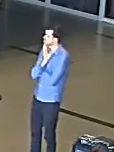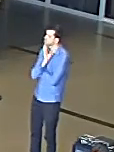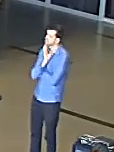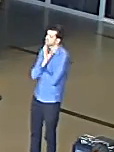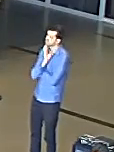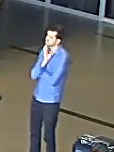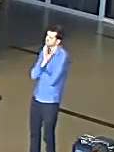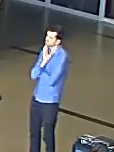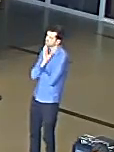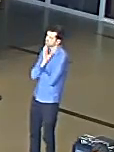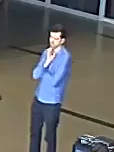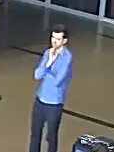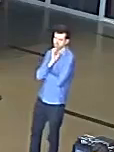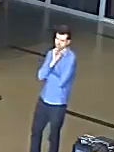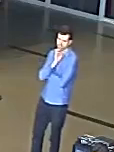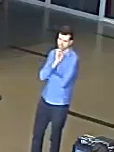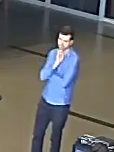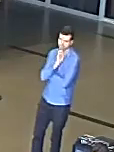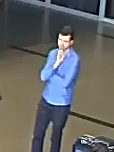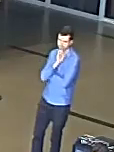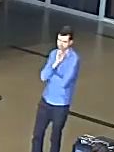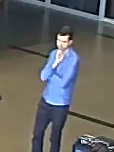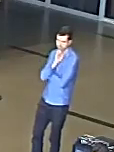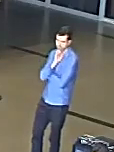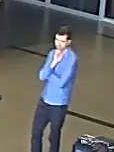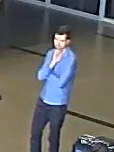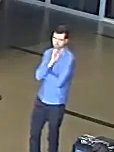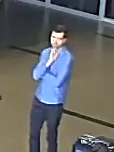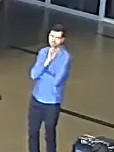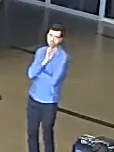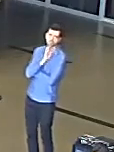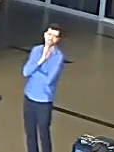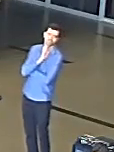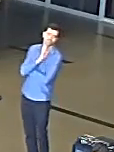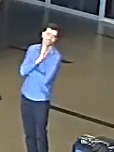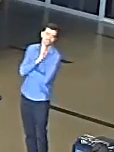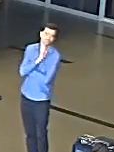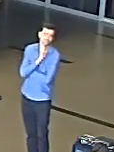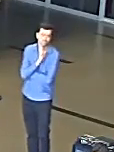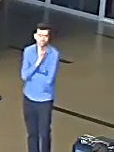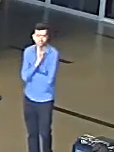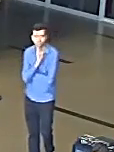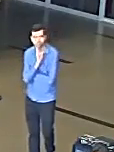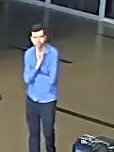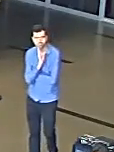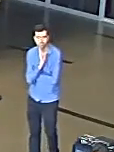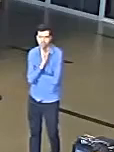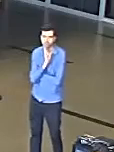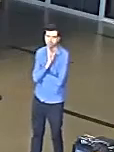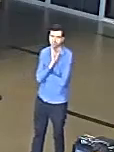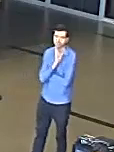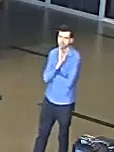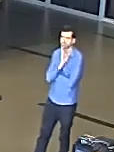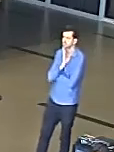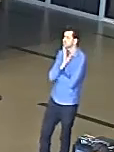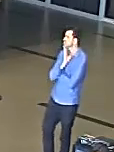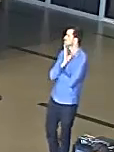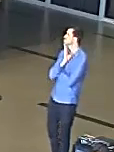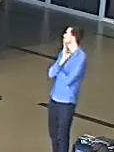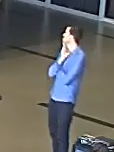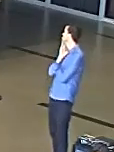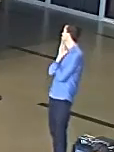para nós deficientes tudo gente porque a conquista para inclusão na educação foi uma luta e essa